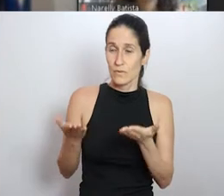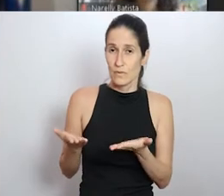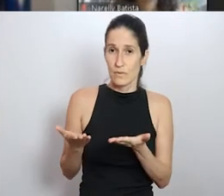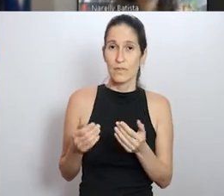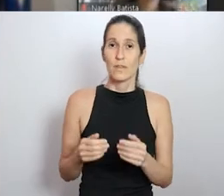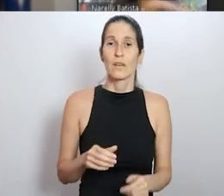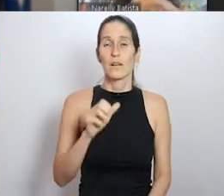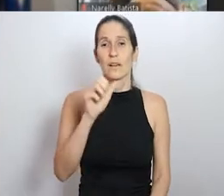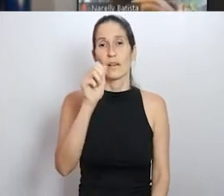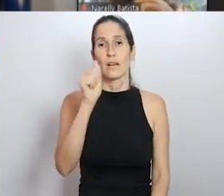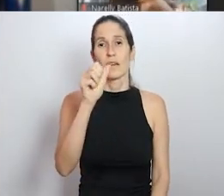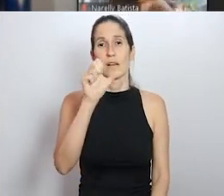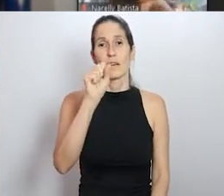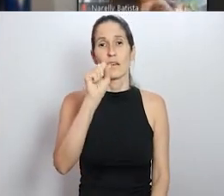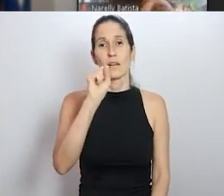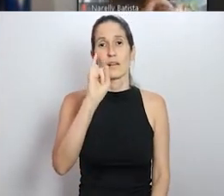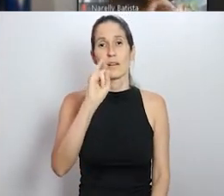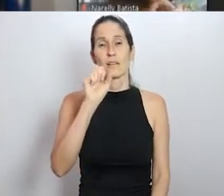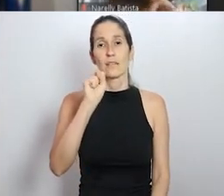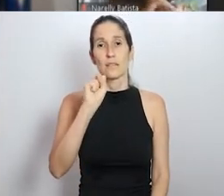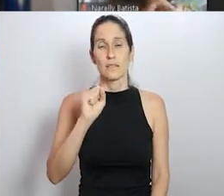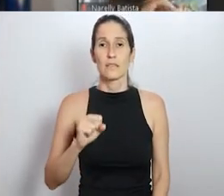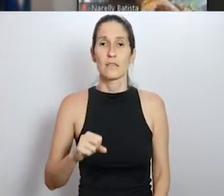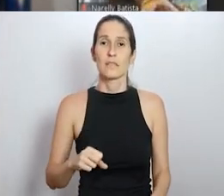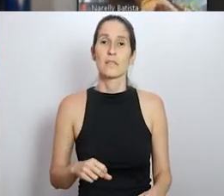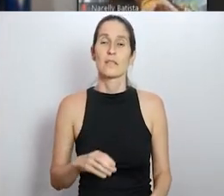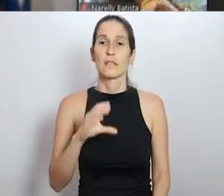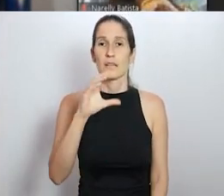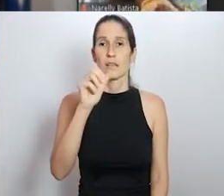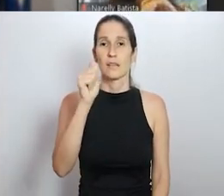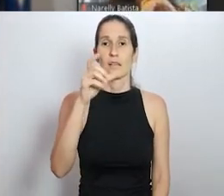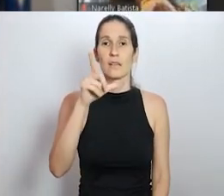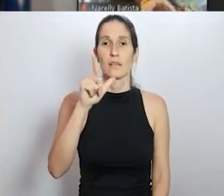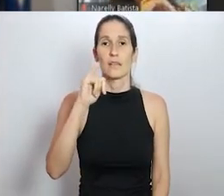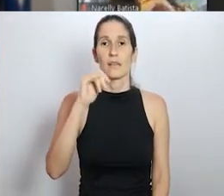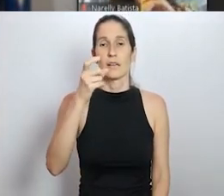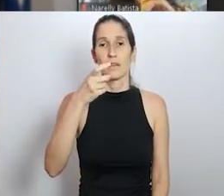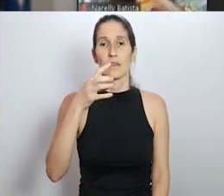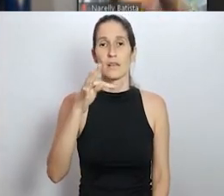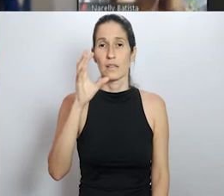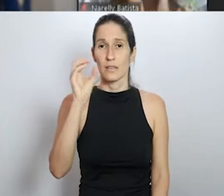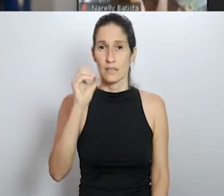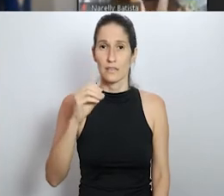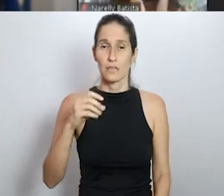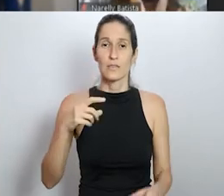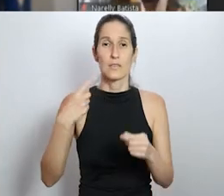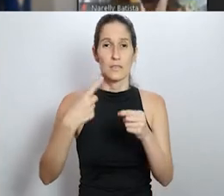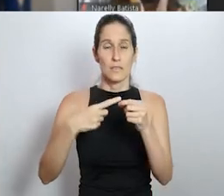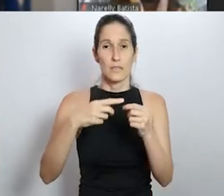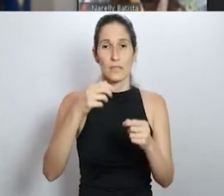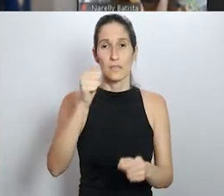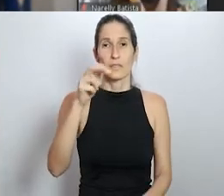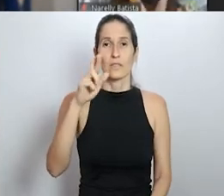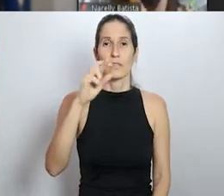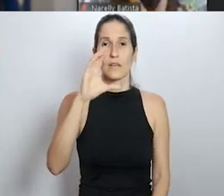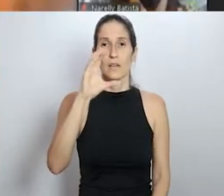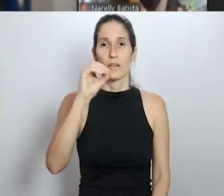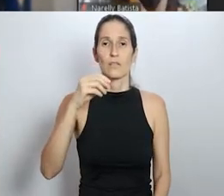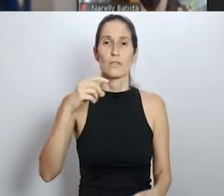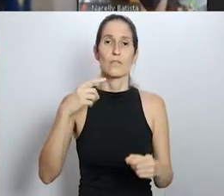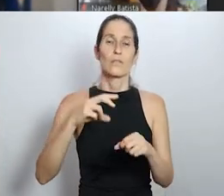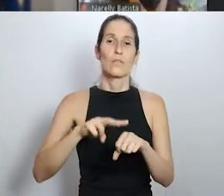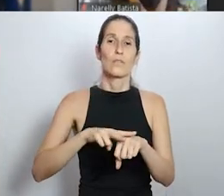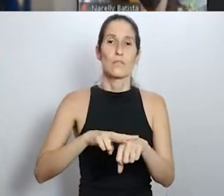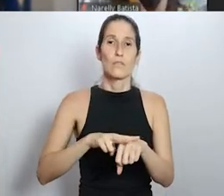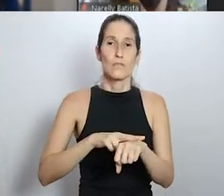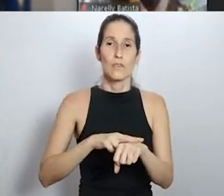pessoal já deve ter apresentado, mas o mestre Assis Calixto, do Coco Raiz de Arco Verde, está por aí escutando a conversa. Assis, dê uma balançada aí nos braços,